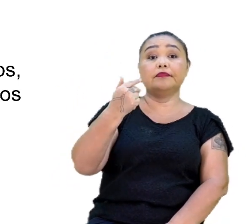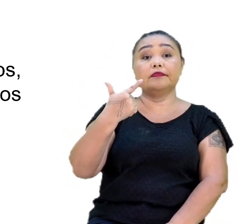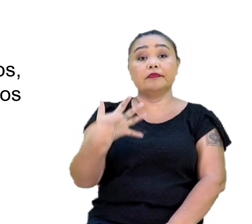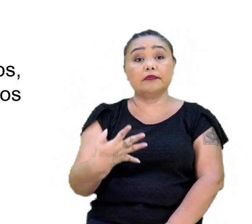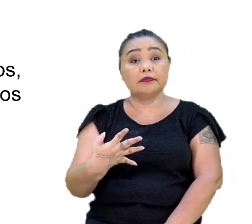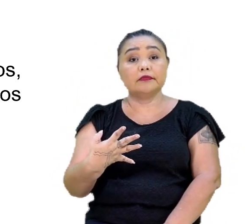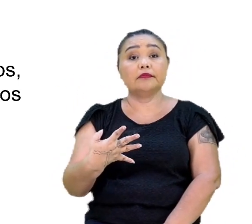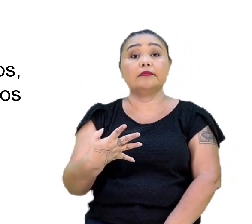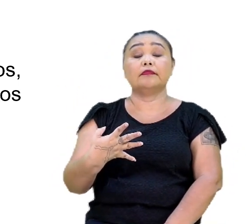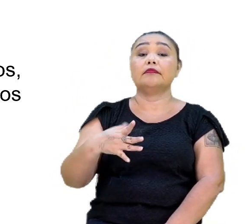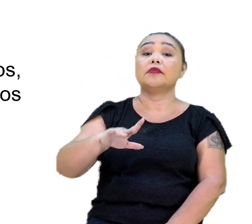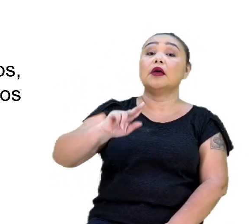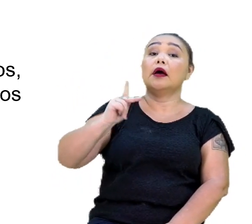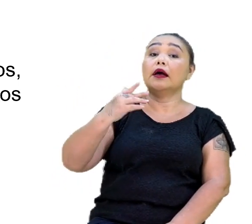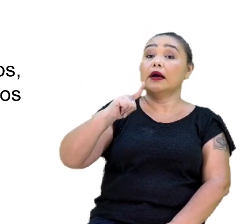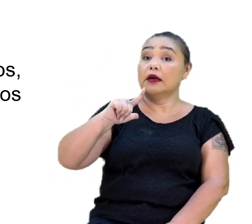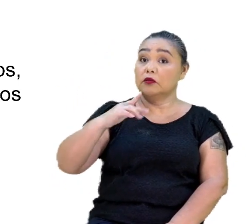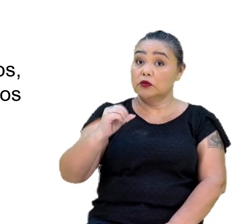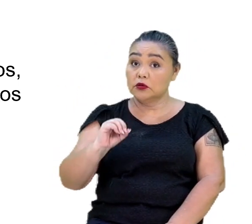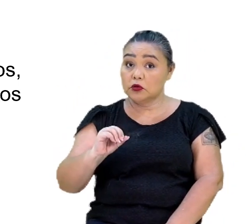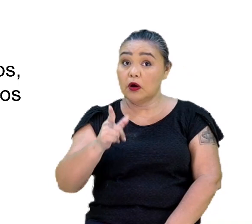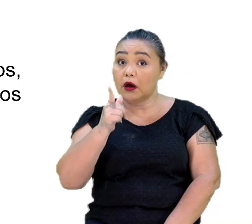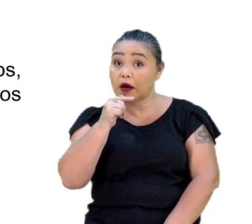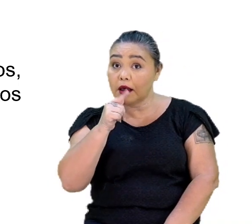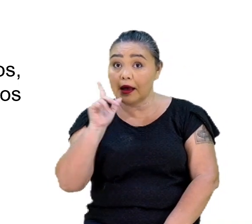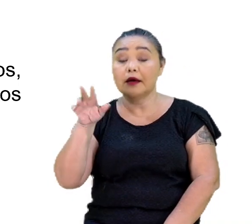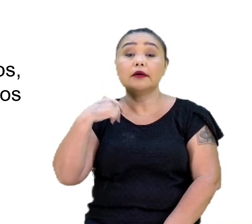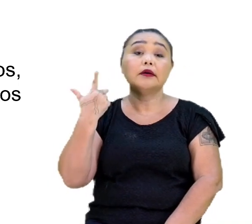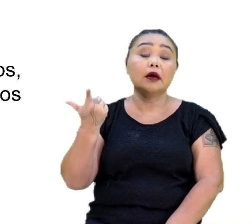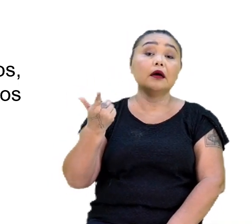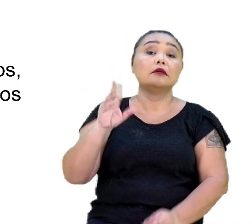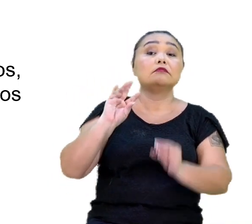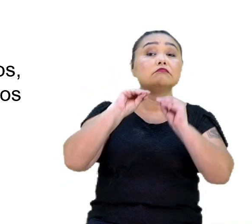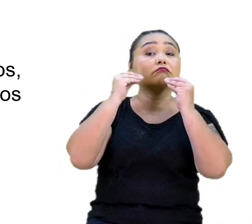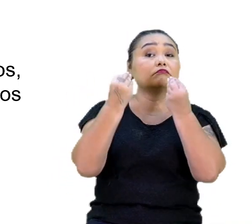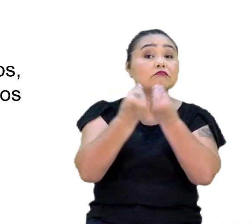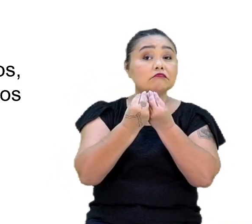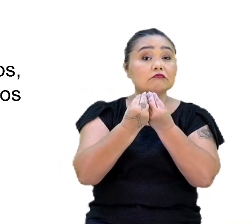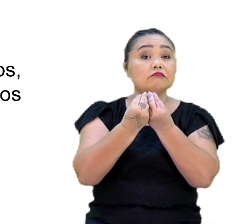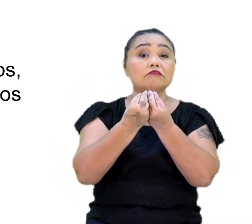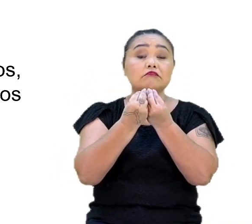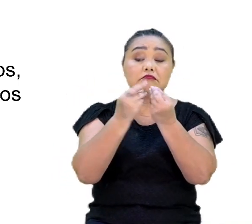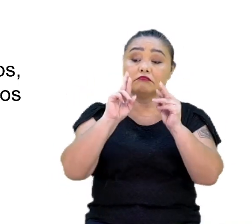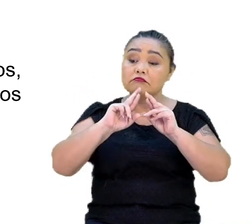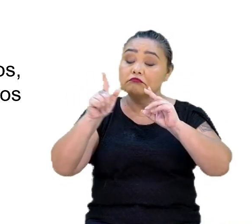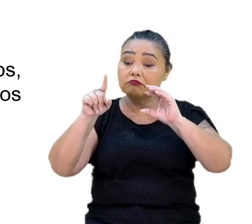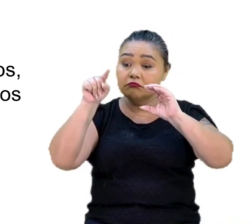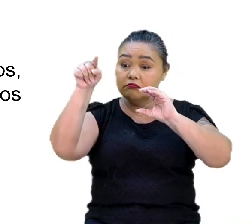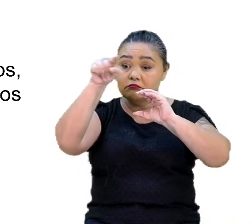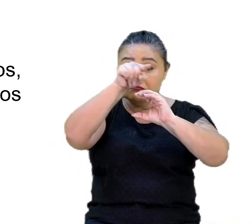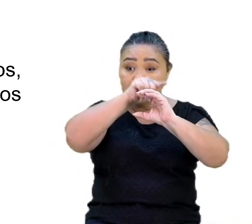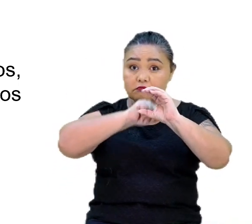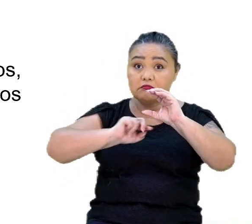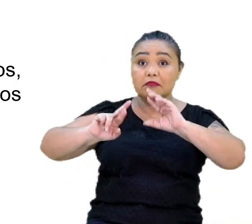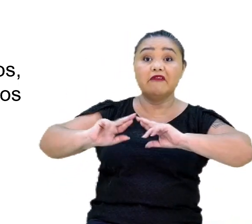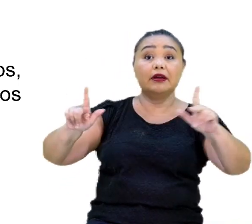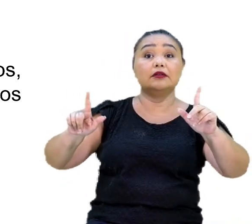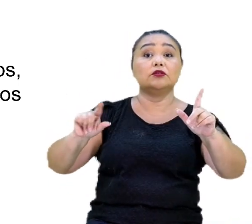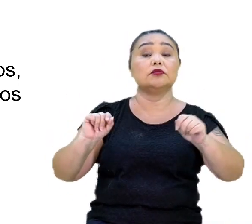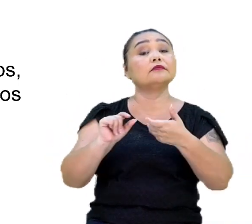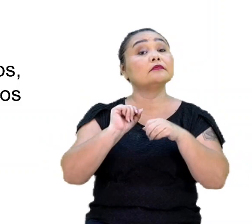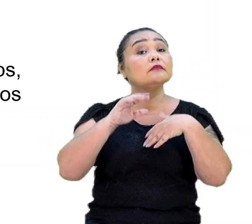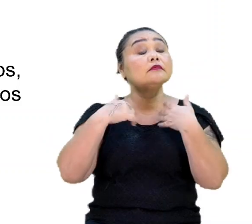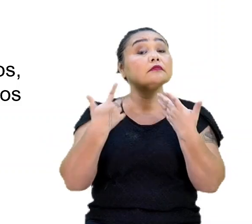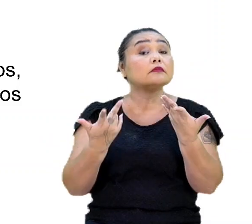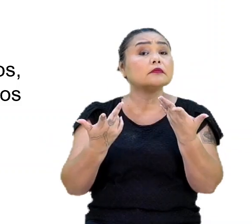CH4, H2O, que são substâncias formadas por átomos de elementos diferentes. E o